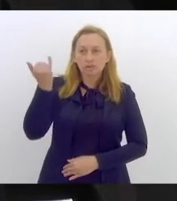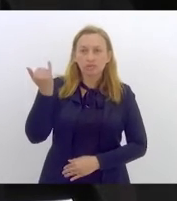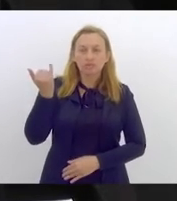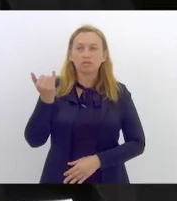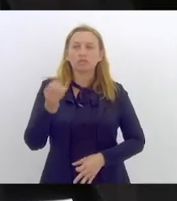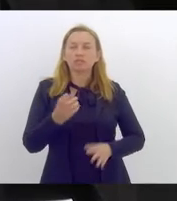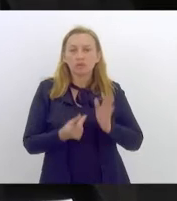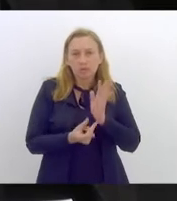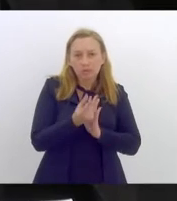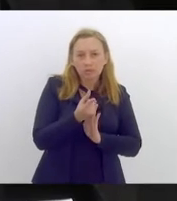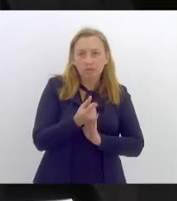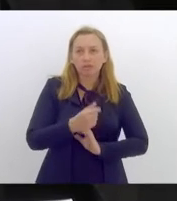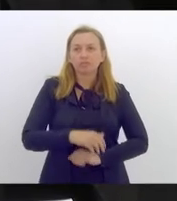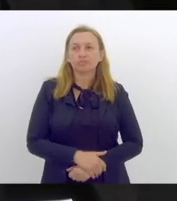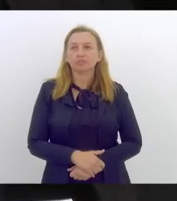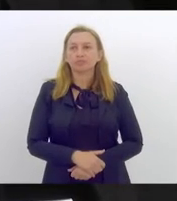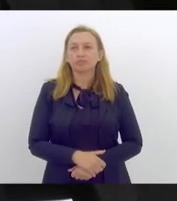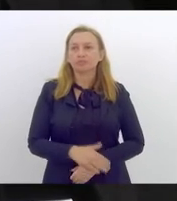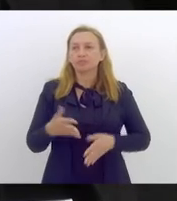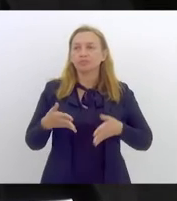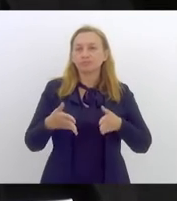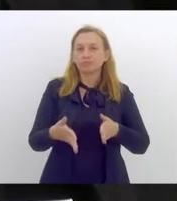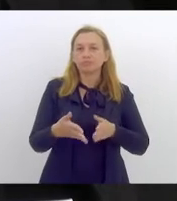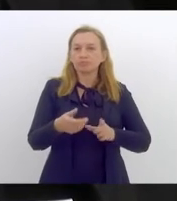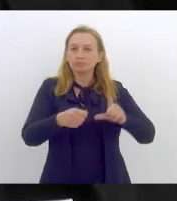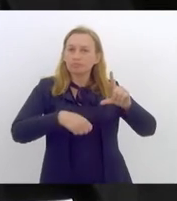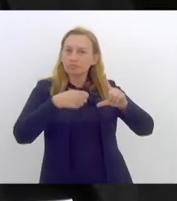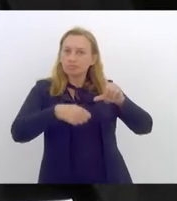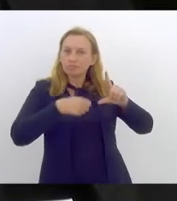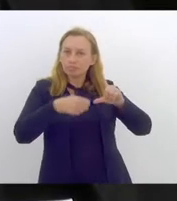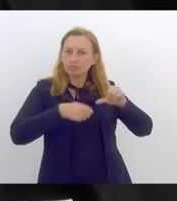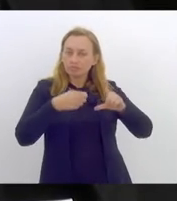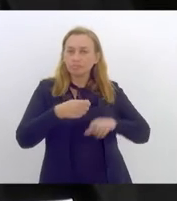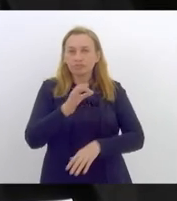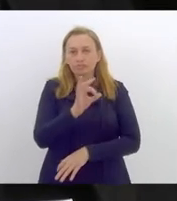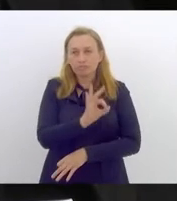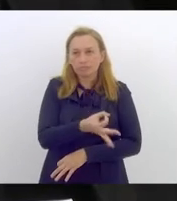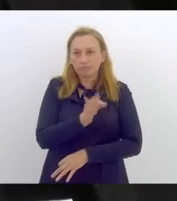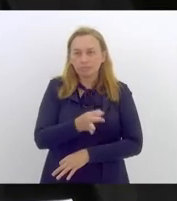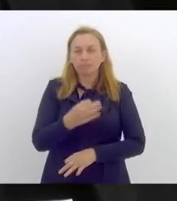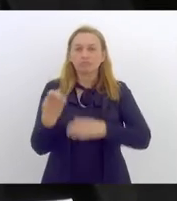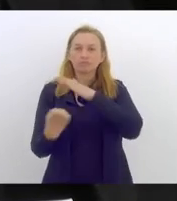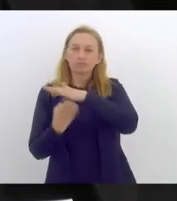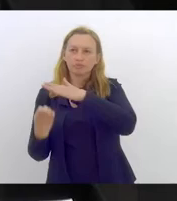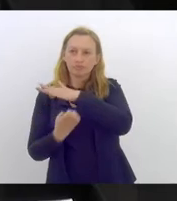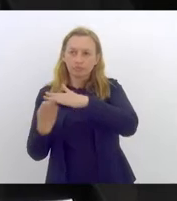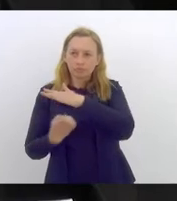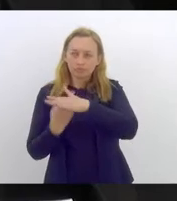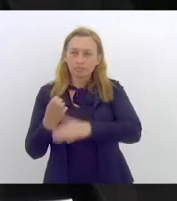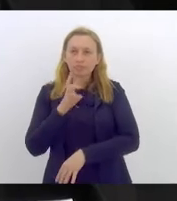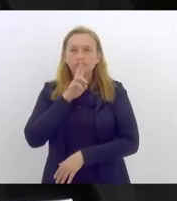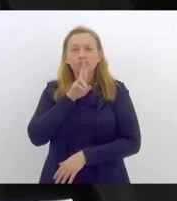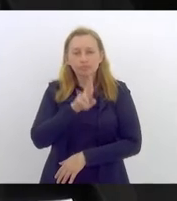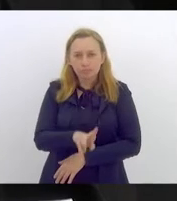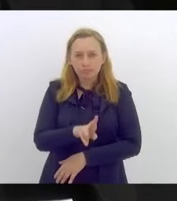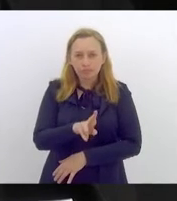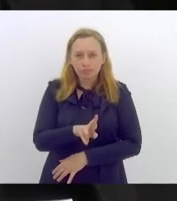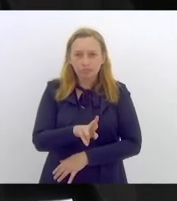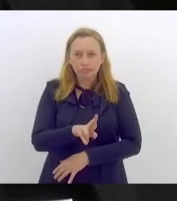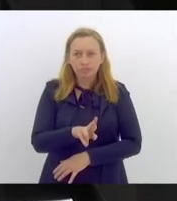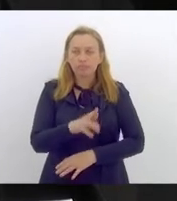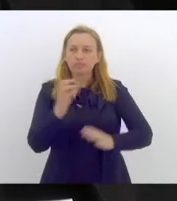programação orçamentária da Central Logística, justamente a empresa que responde